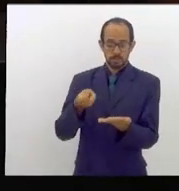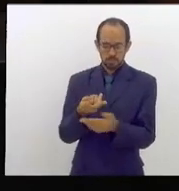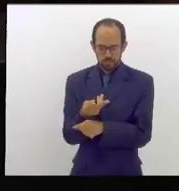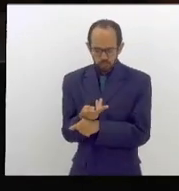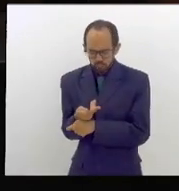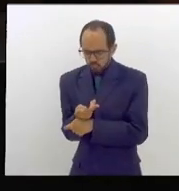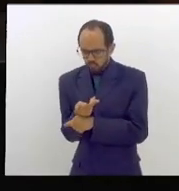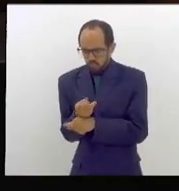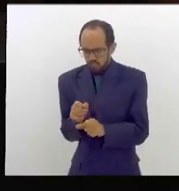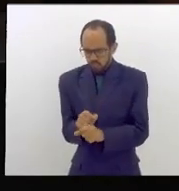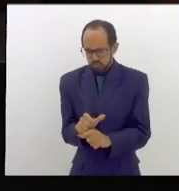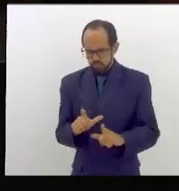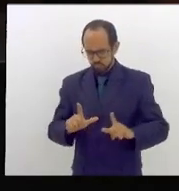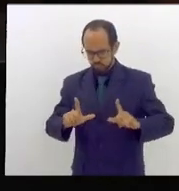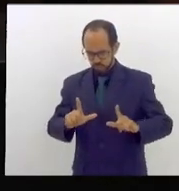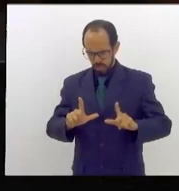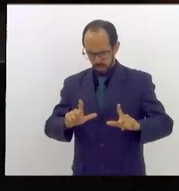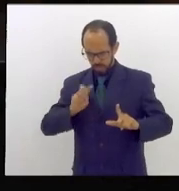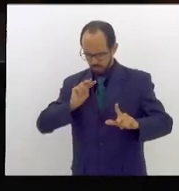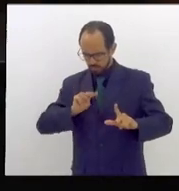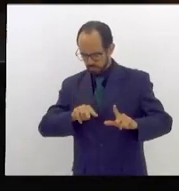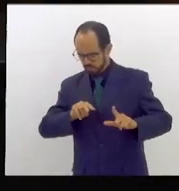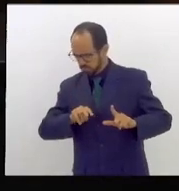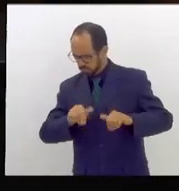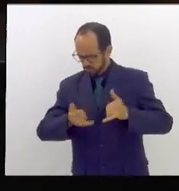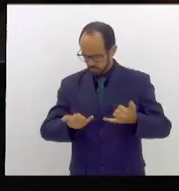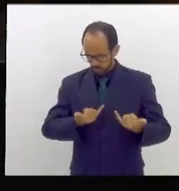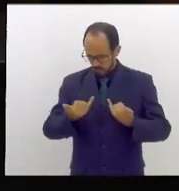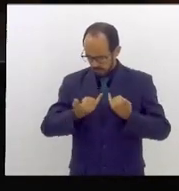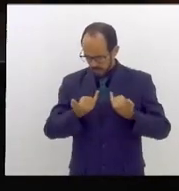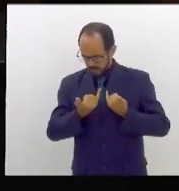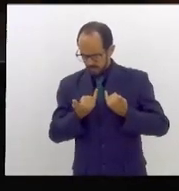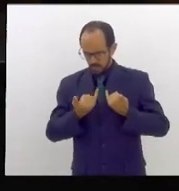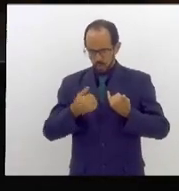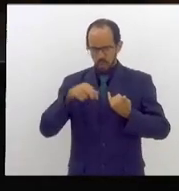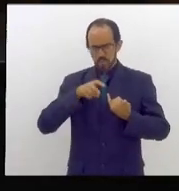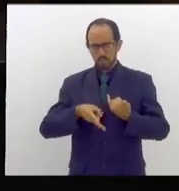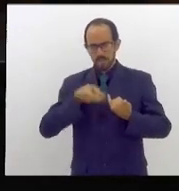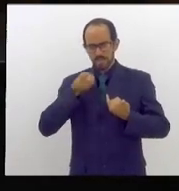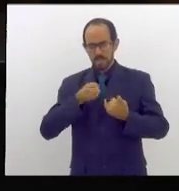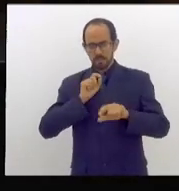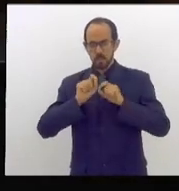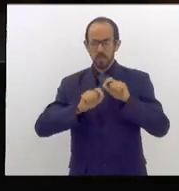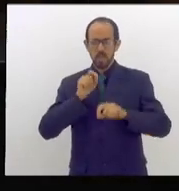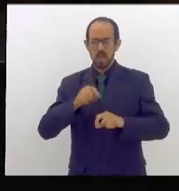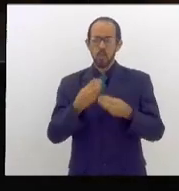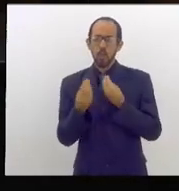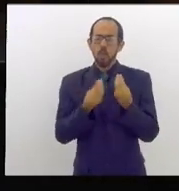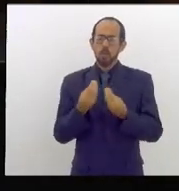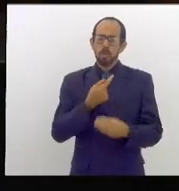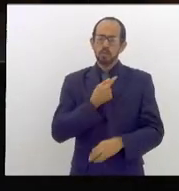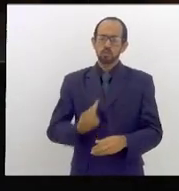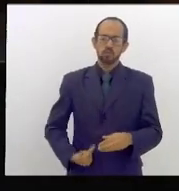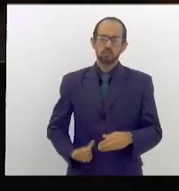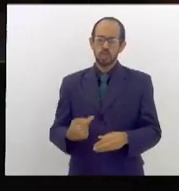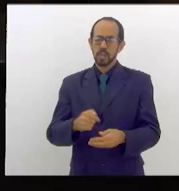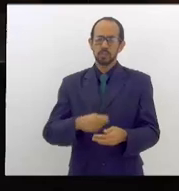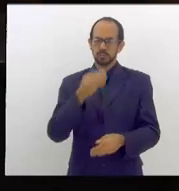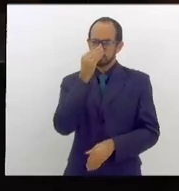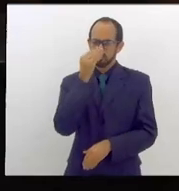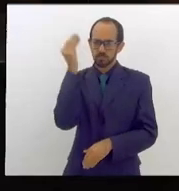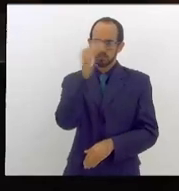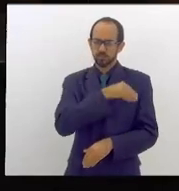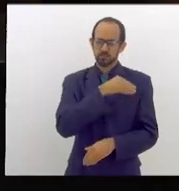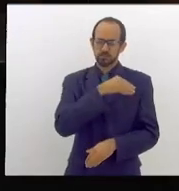vimos outros dados que nos revela o quanto esse governo deixou de aplicar pela